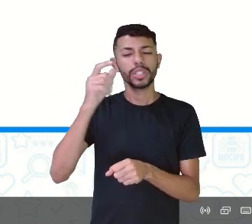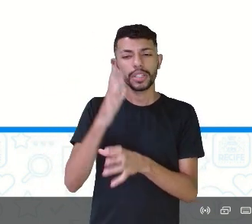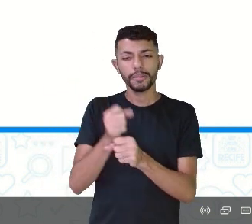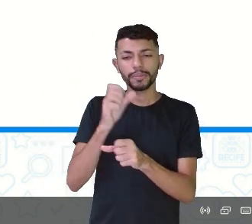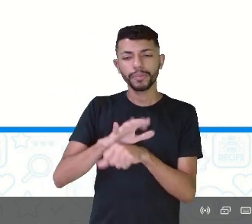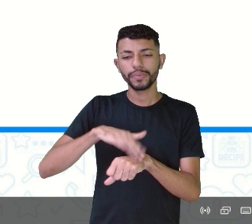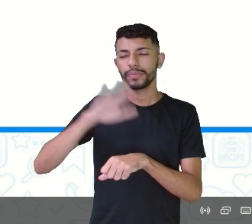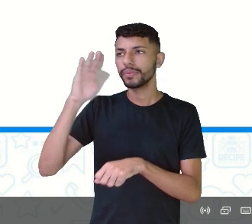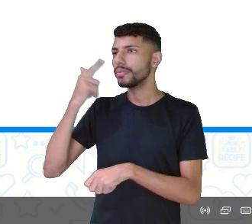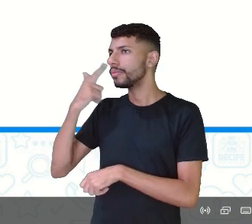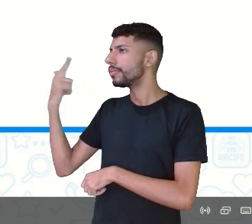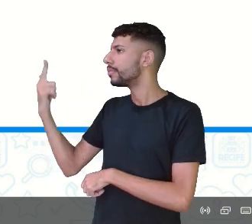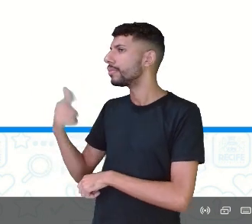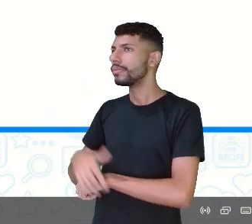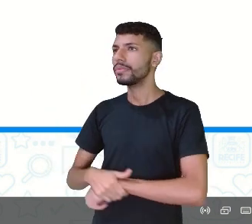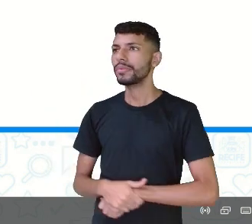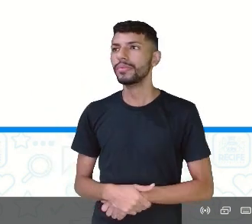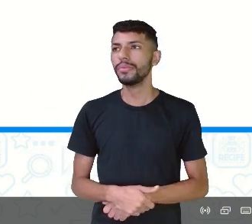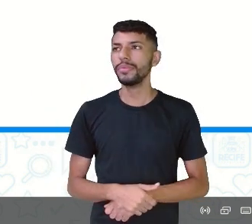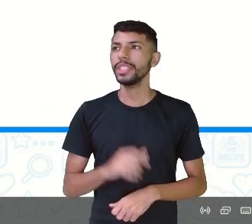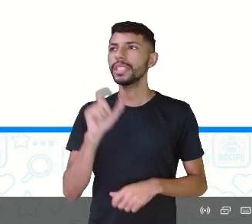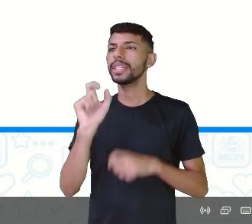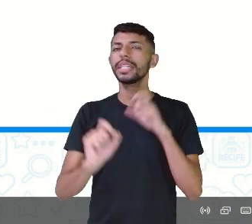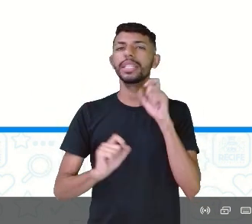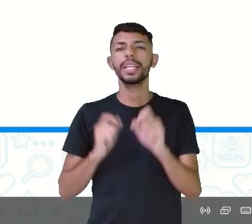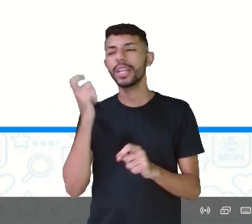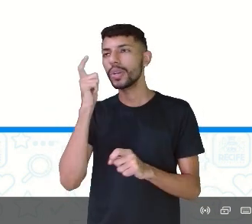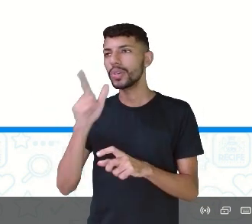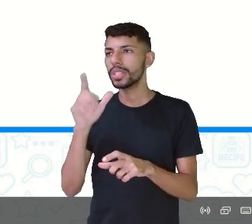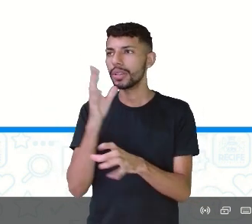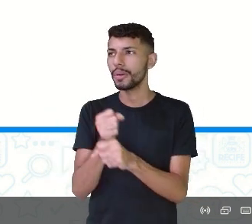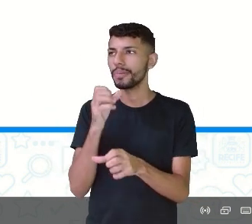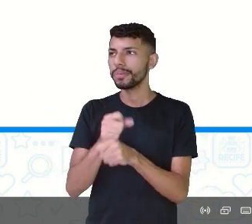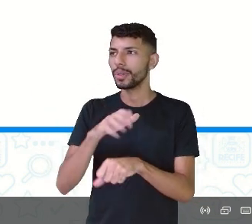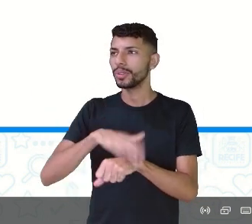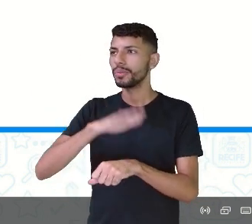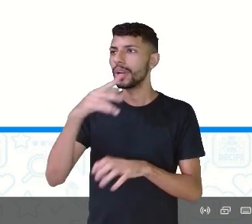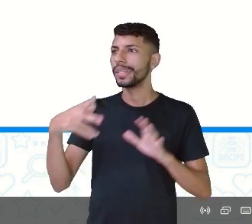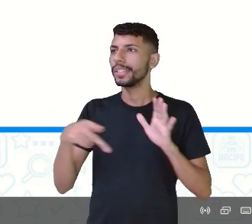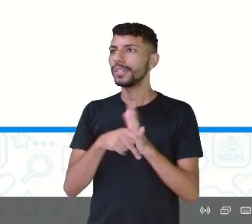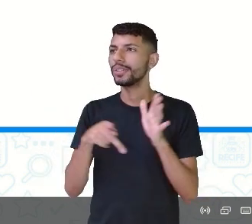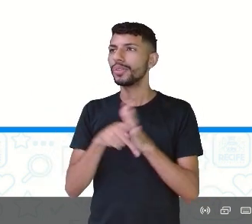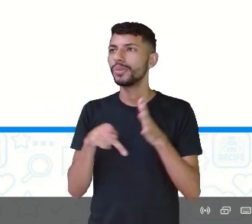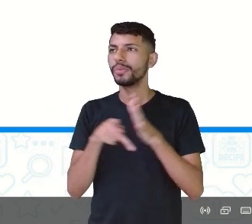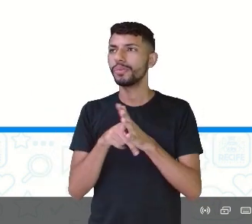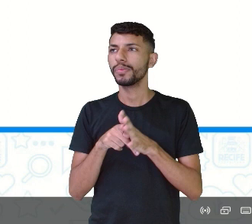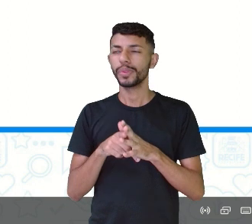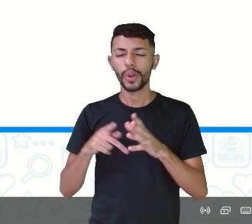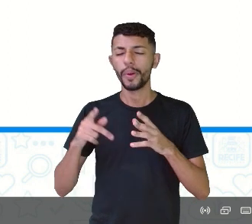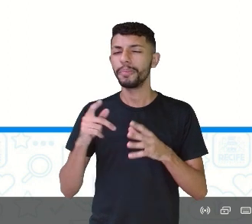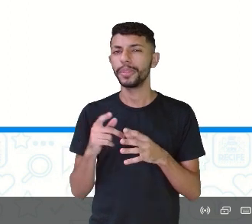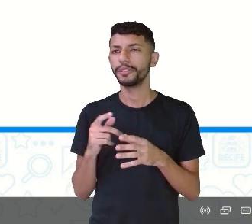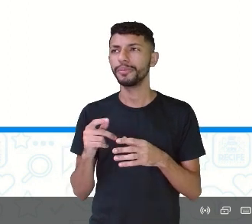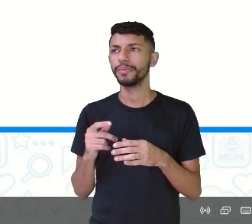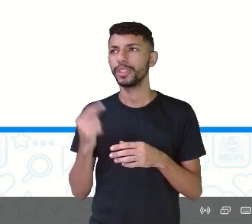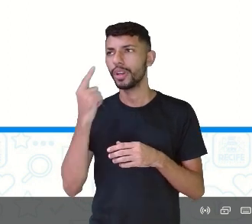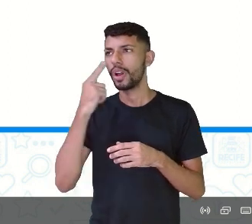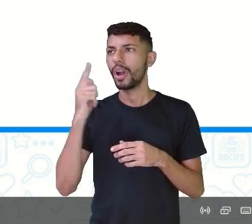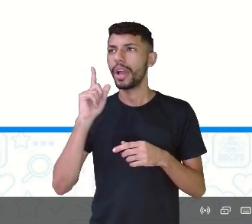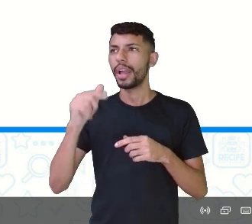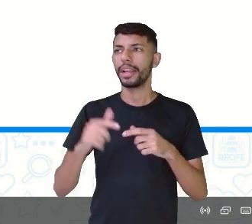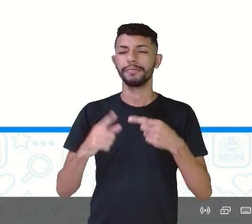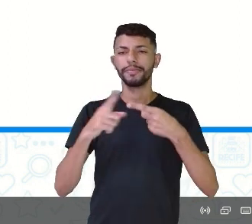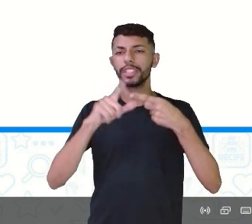pontos? Quem foi que marcou mais pontos no campeonato de boliche? Quem será? Foi Luiz?